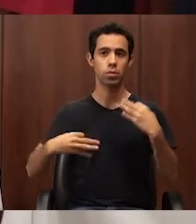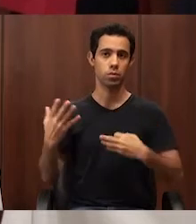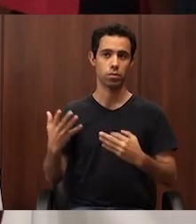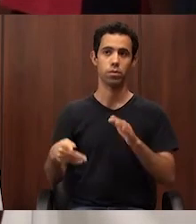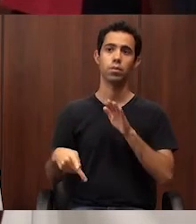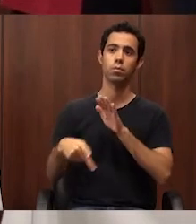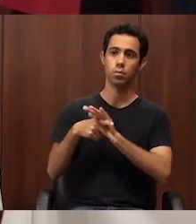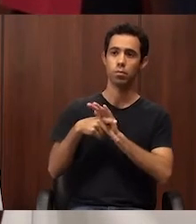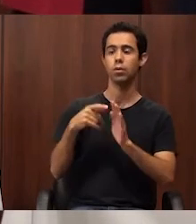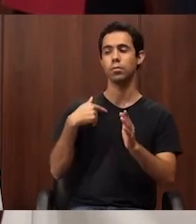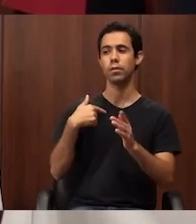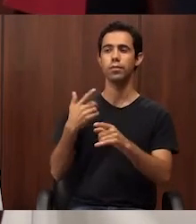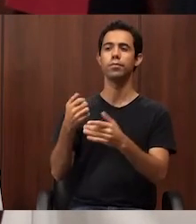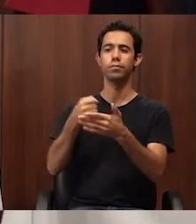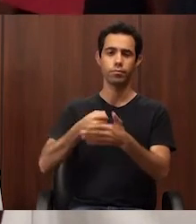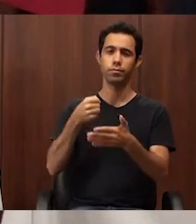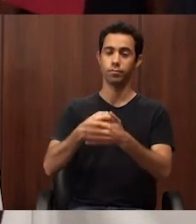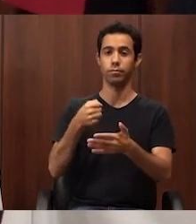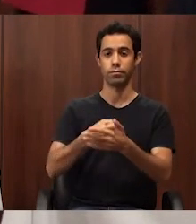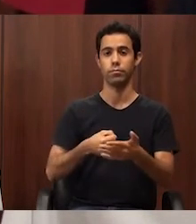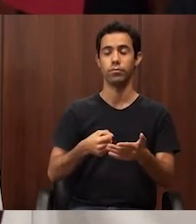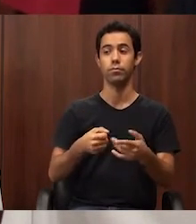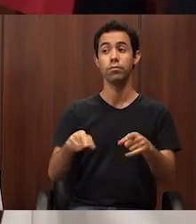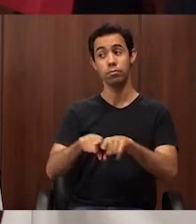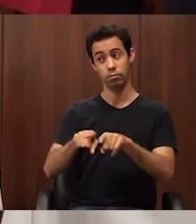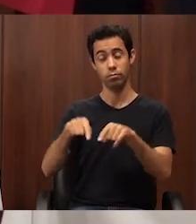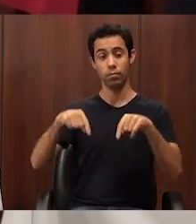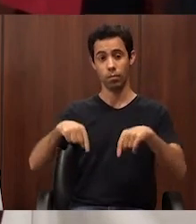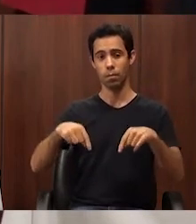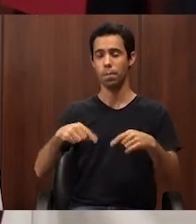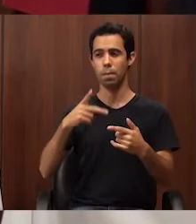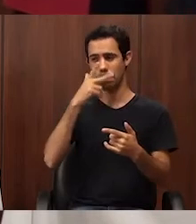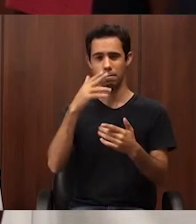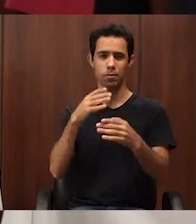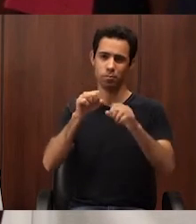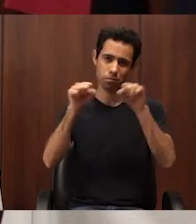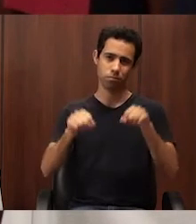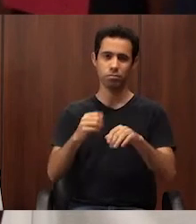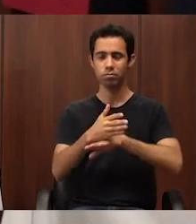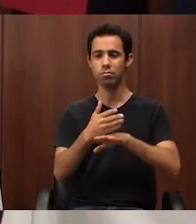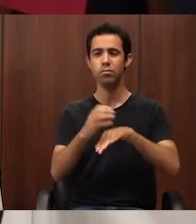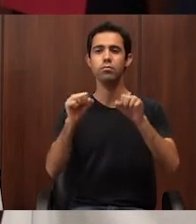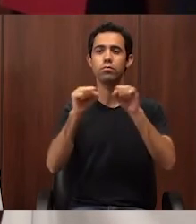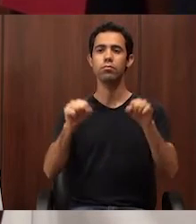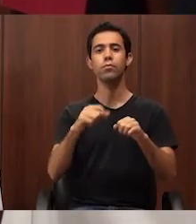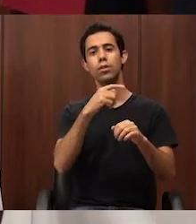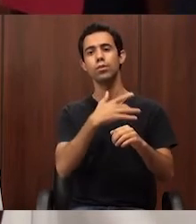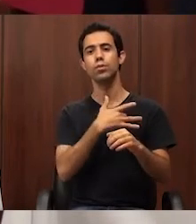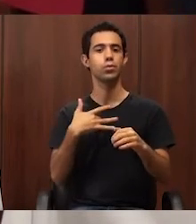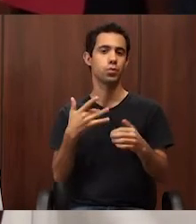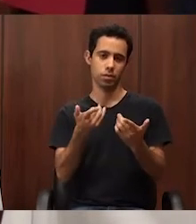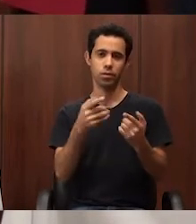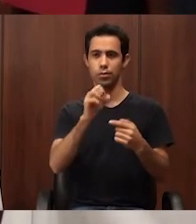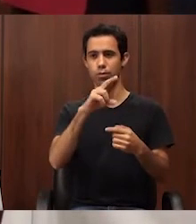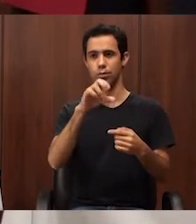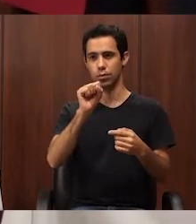própria defensoria. Enfim, a gente não precisa criar um sistema já como o acesso à SUS, mas podemos começar com um piloto, né,